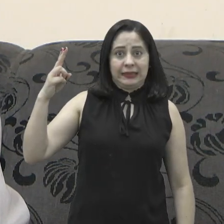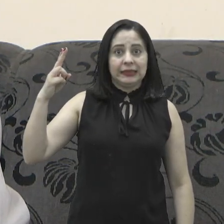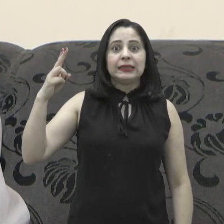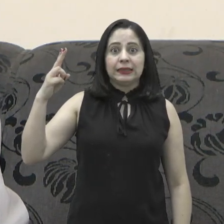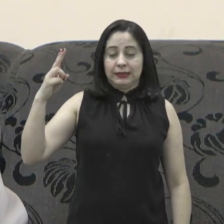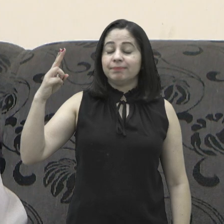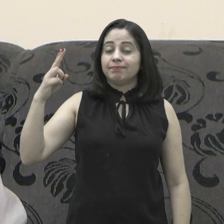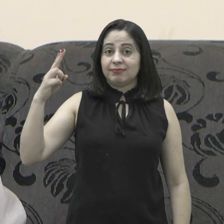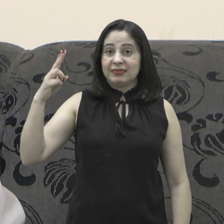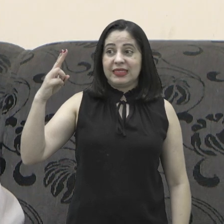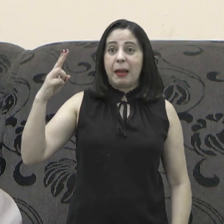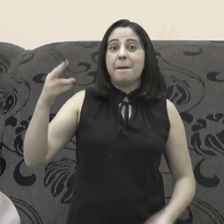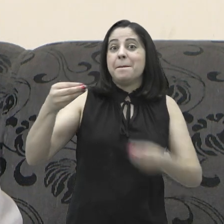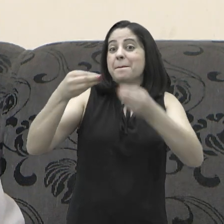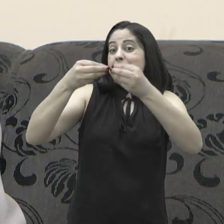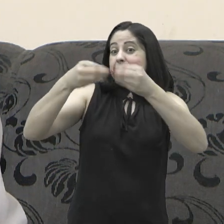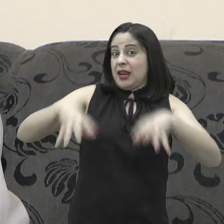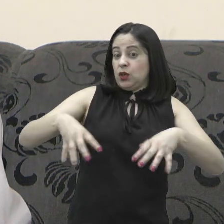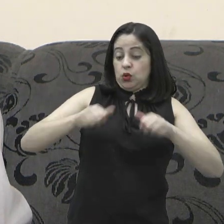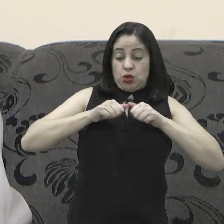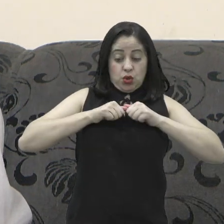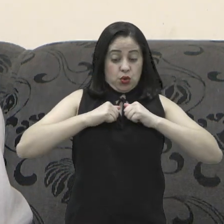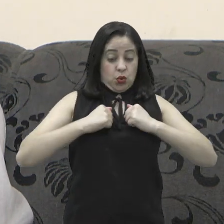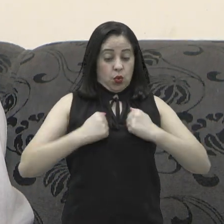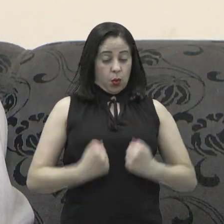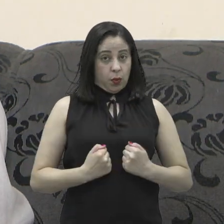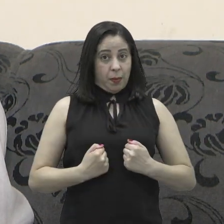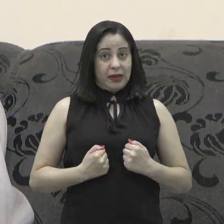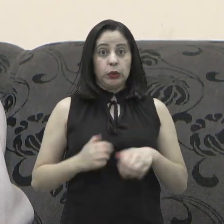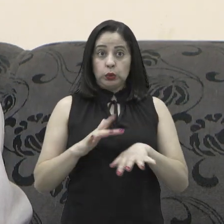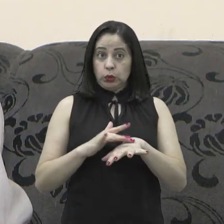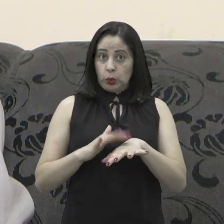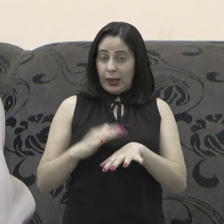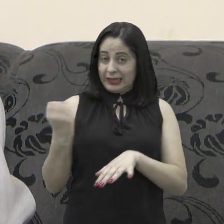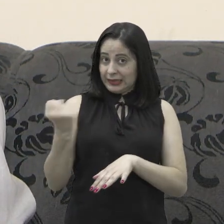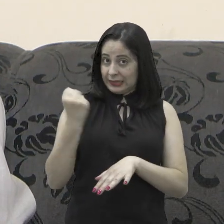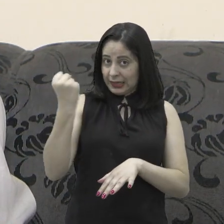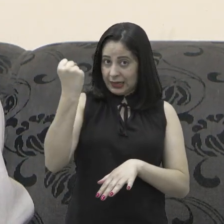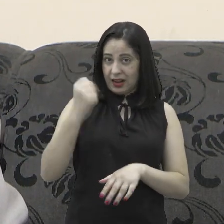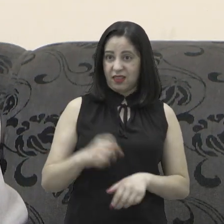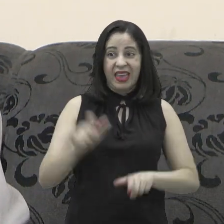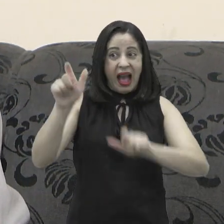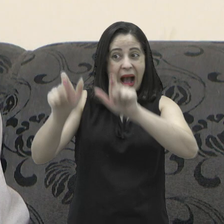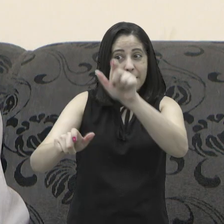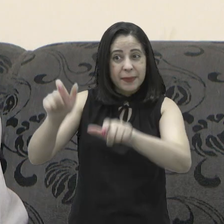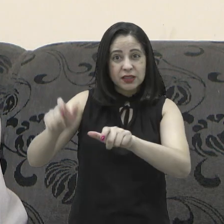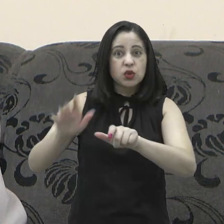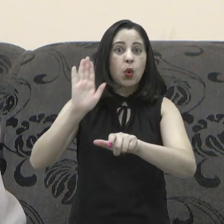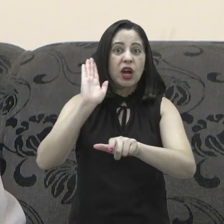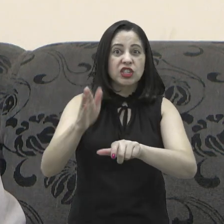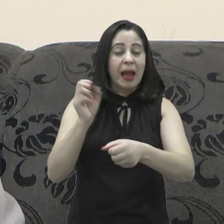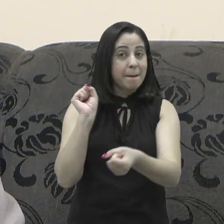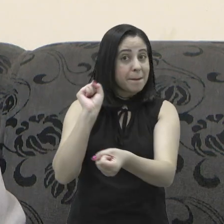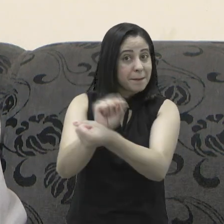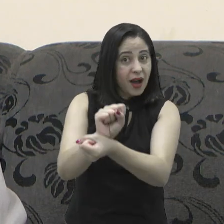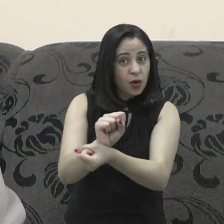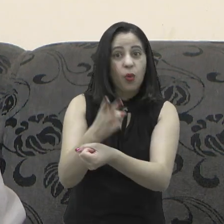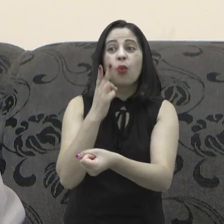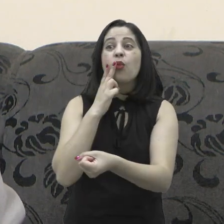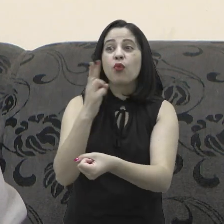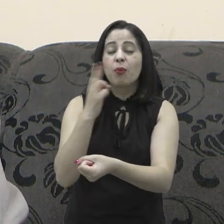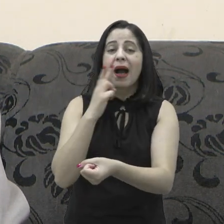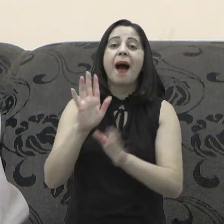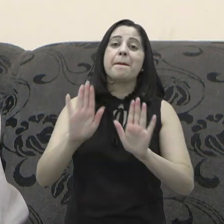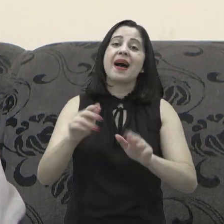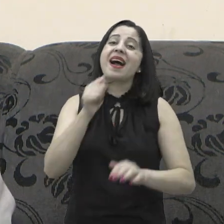das doenças respiratórias crônicas. E olha, até mesmo quem deixou de fumar hoje sente as consequências desse hábito